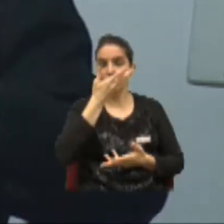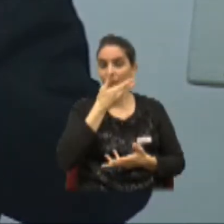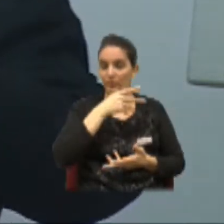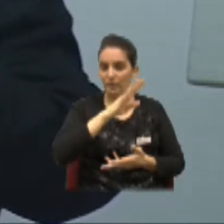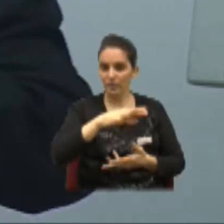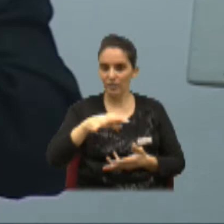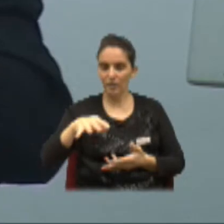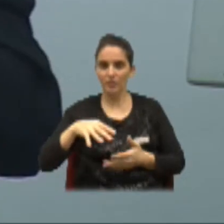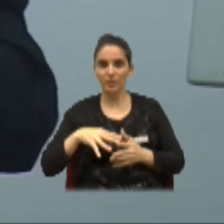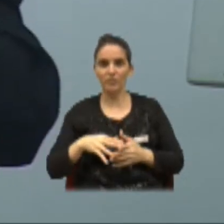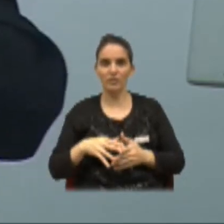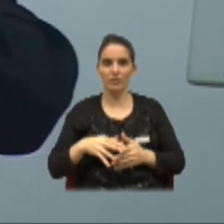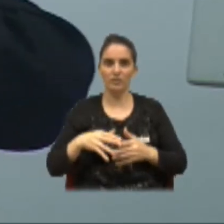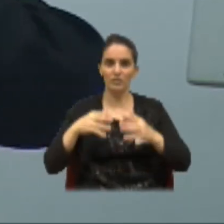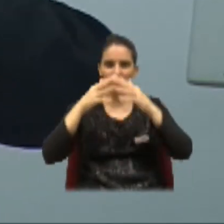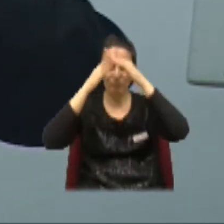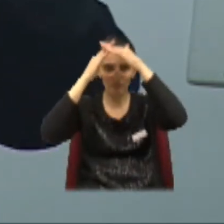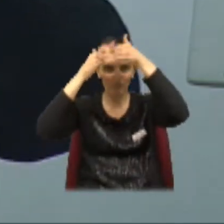transforme